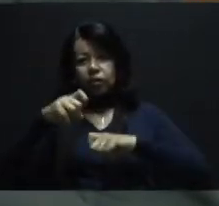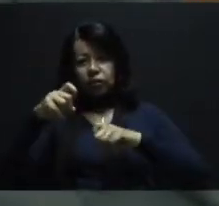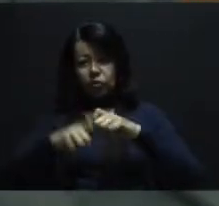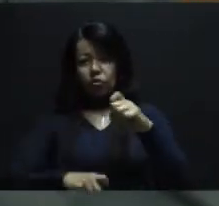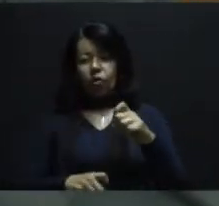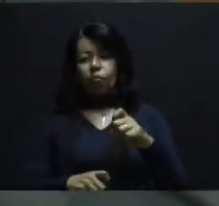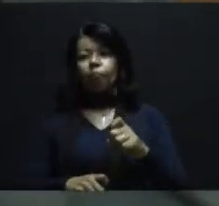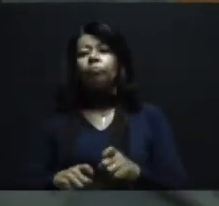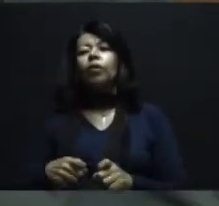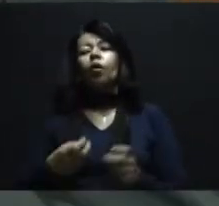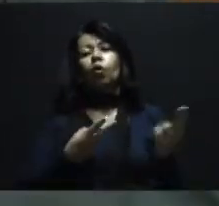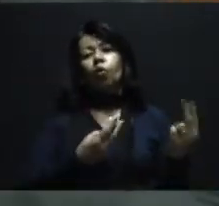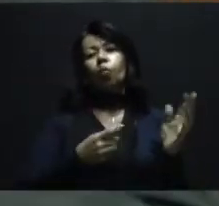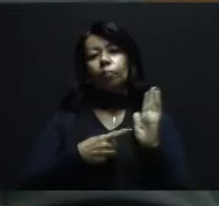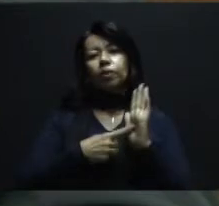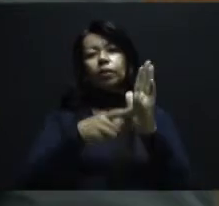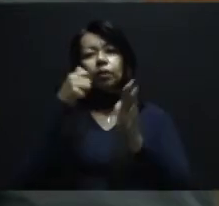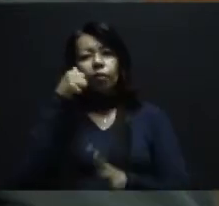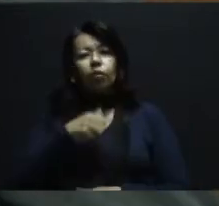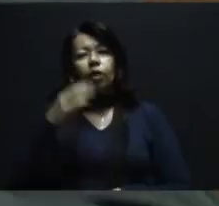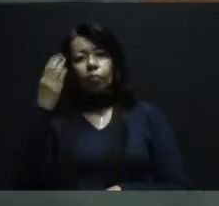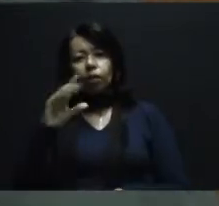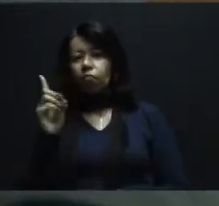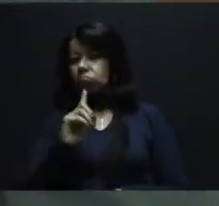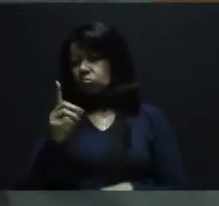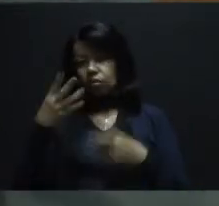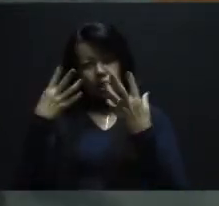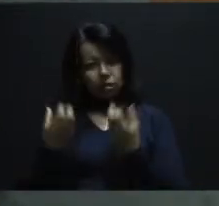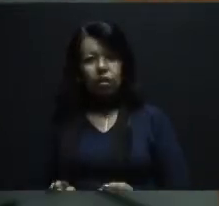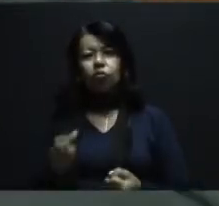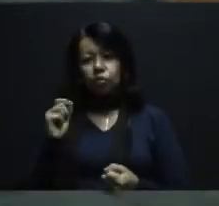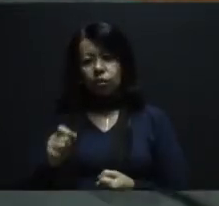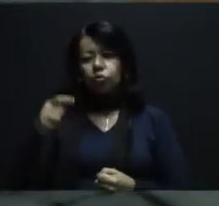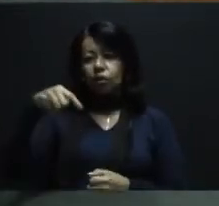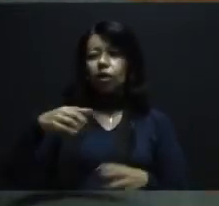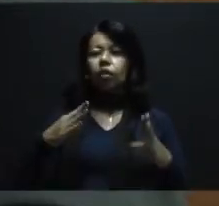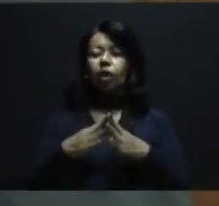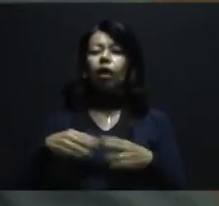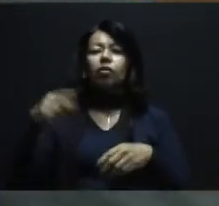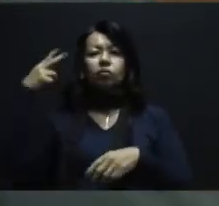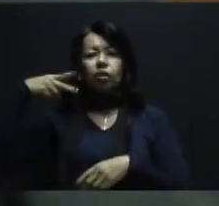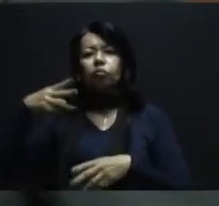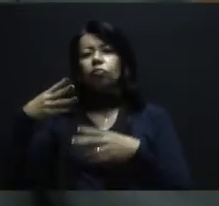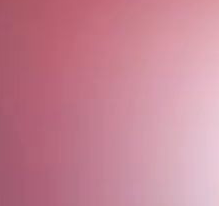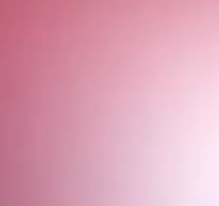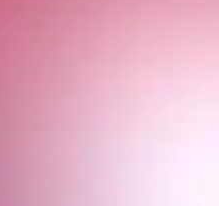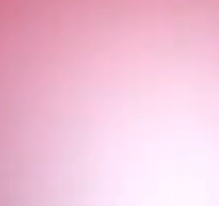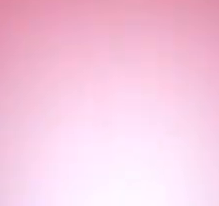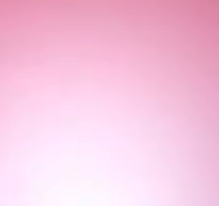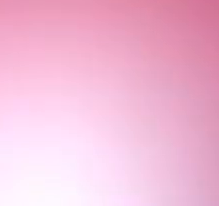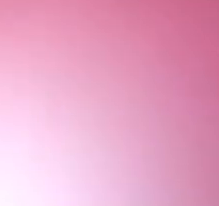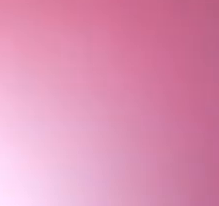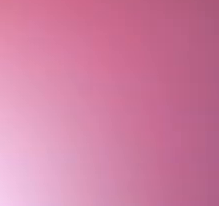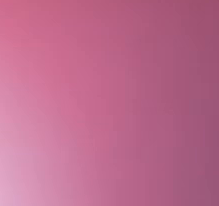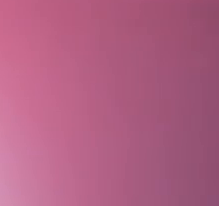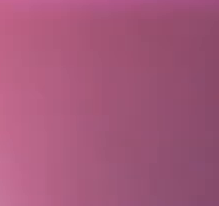representante da mulher em cubatão não permito isso e aqui no plenário os vereadores aprovaram também não permite